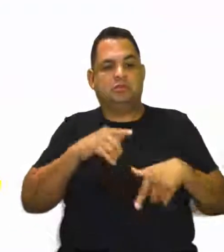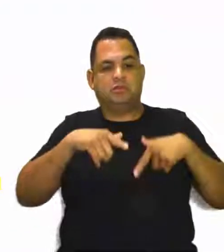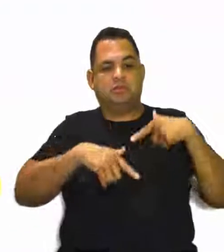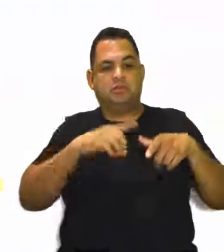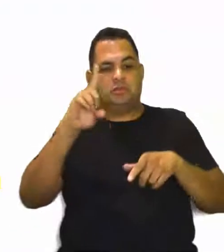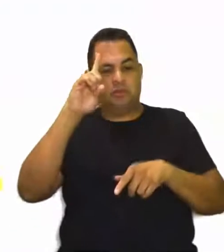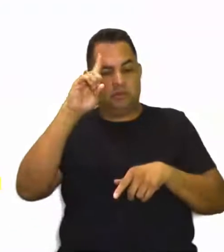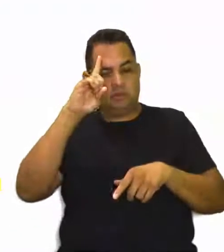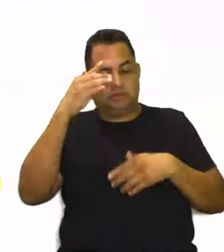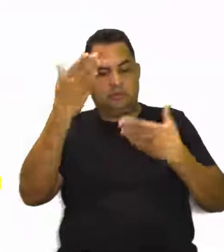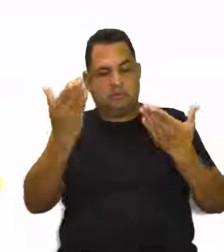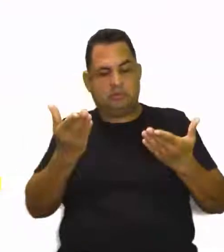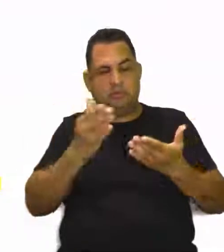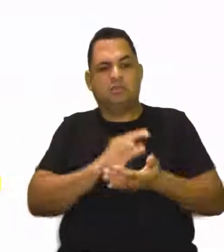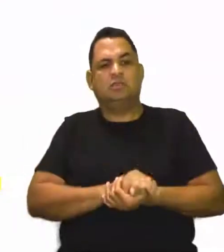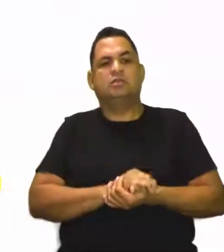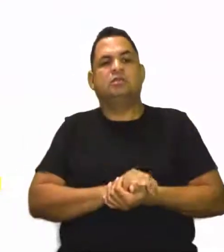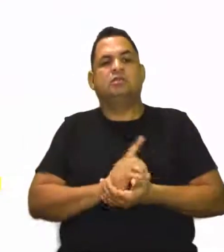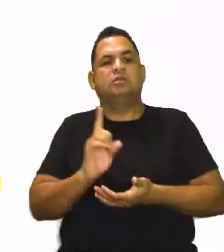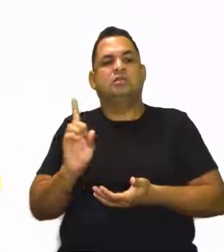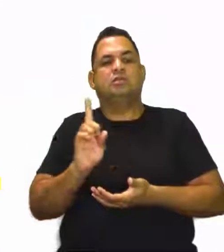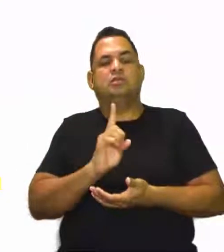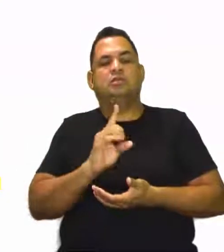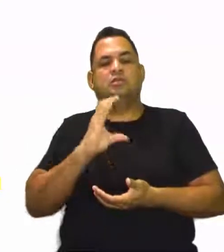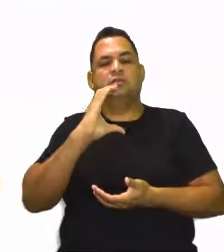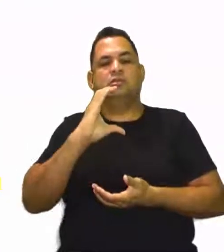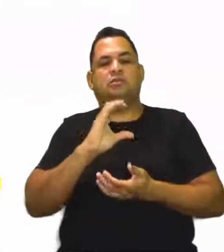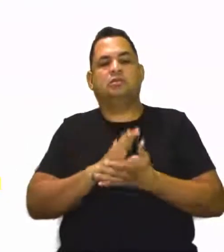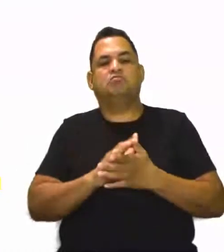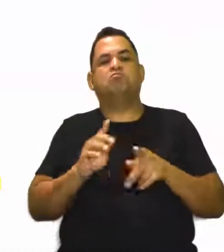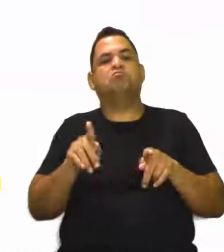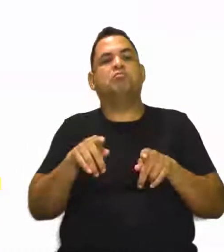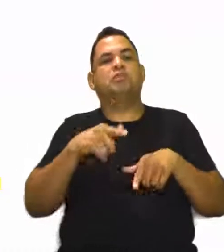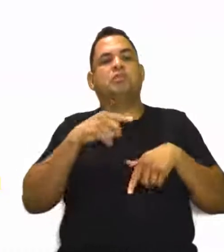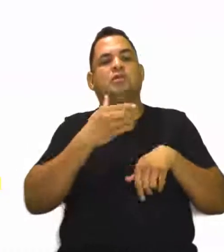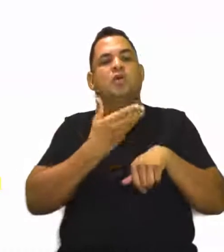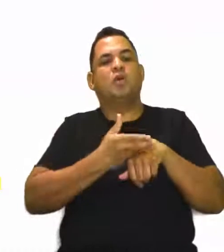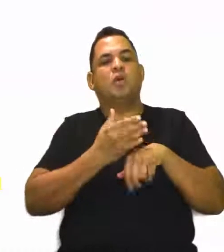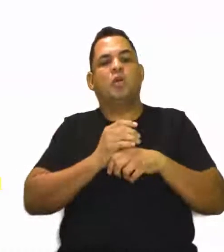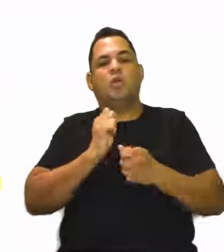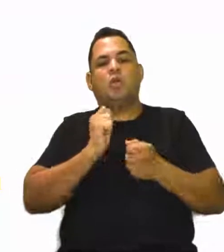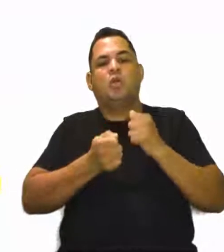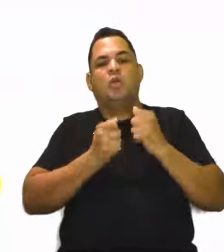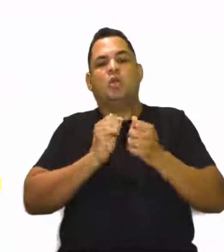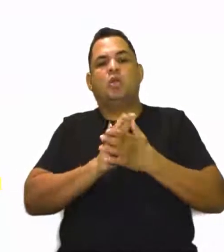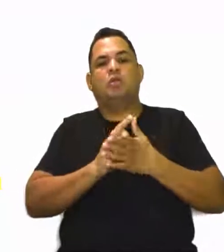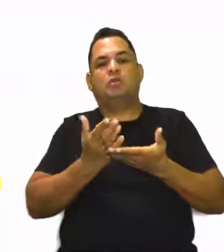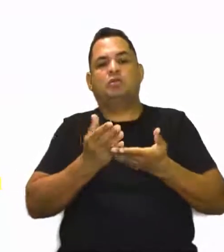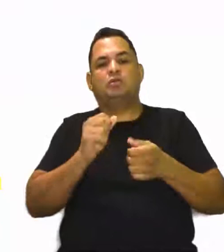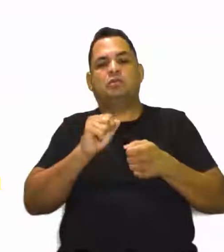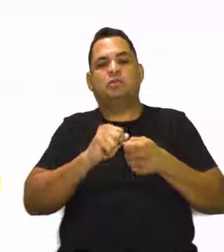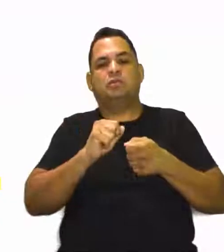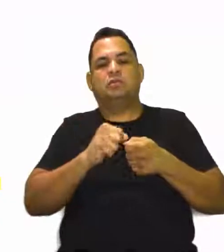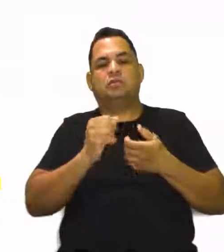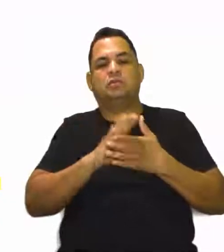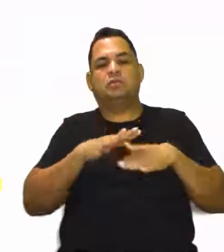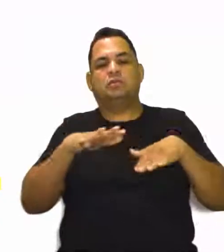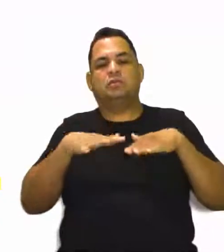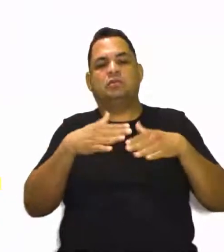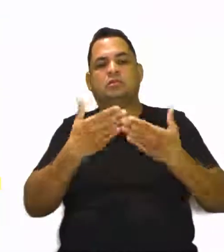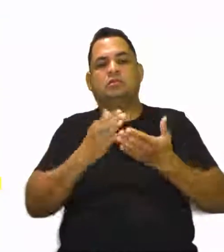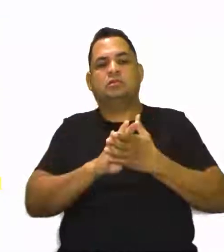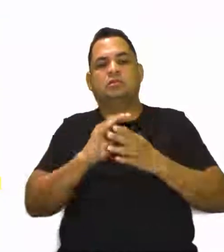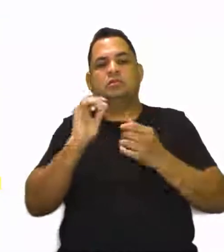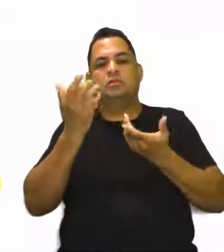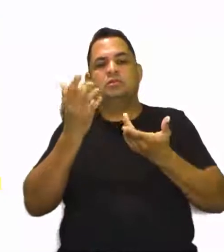procurando é o incorreto. Não é a C, porque realmente o treino funcional reproduz os movimentos inerentes